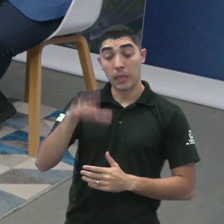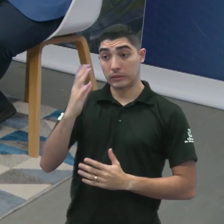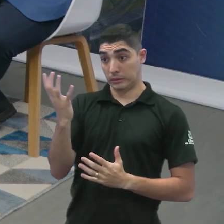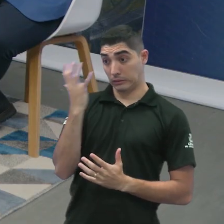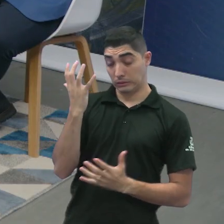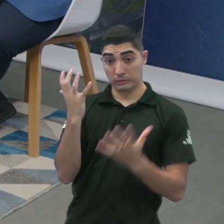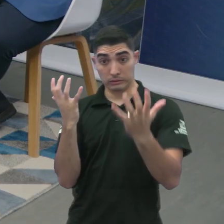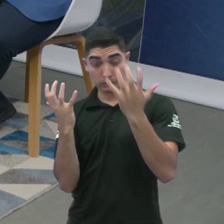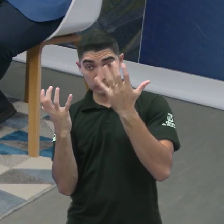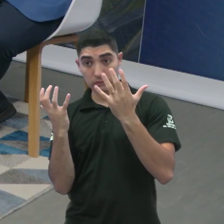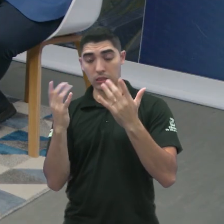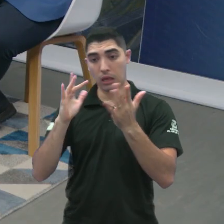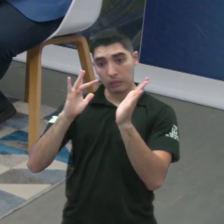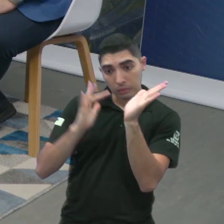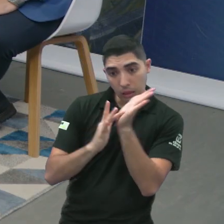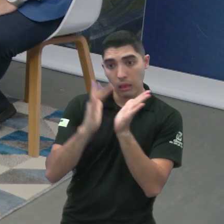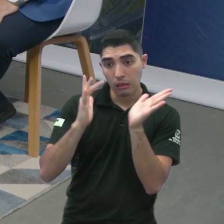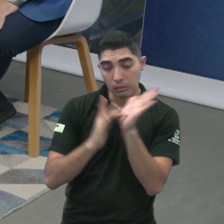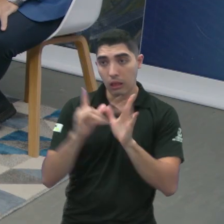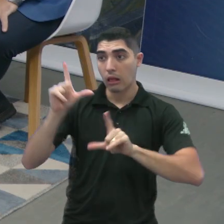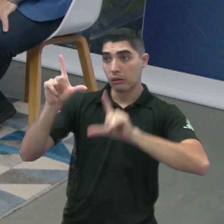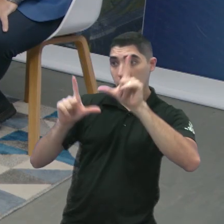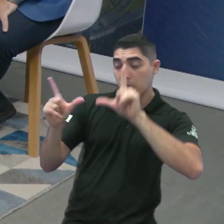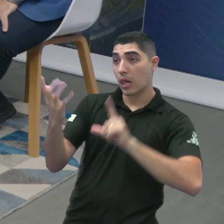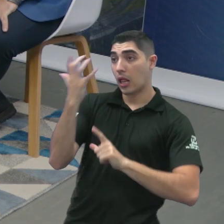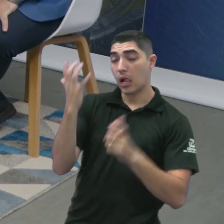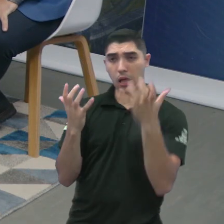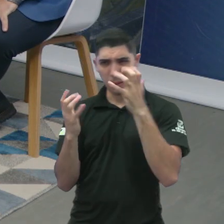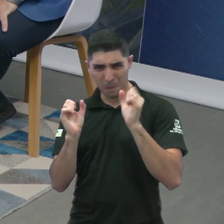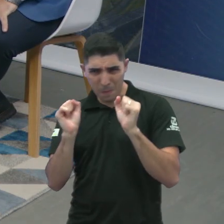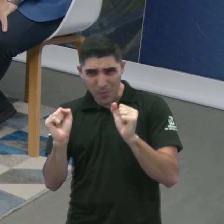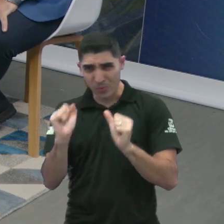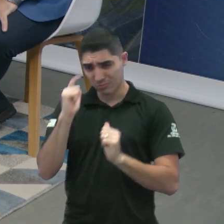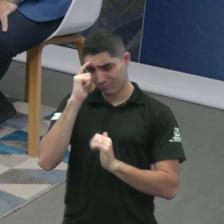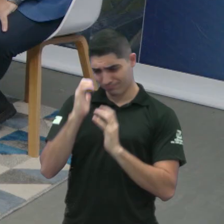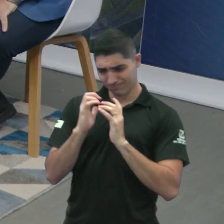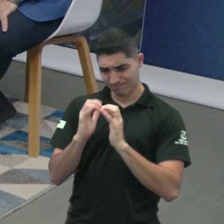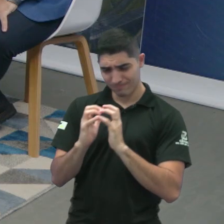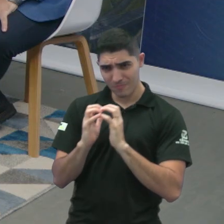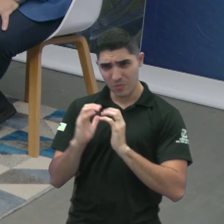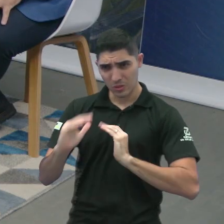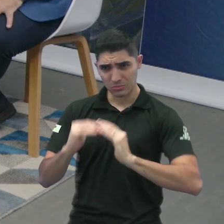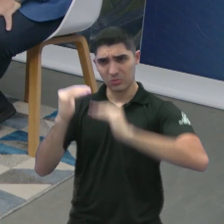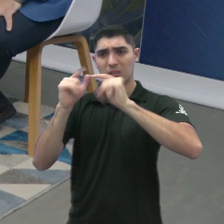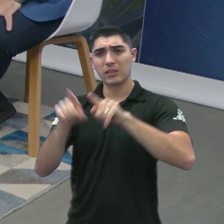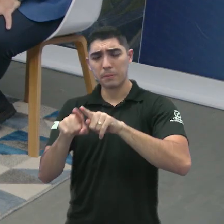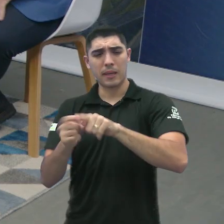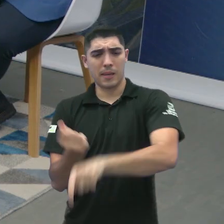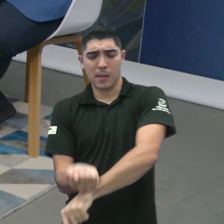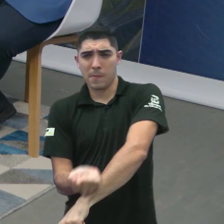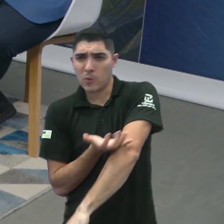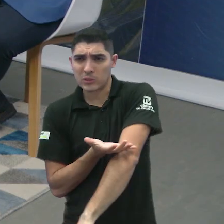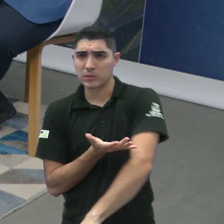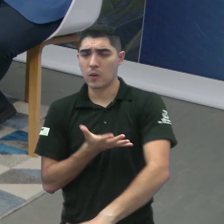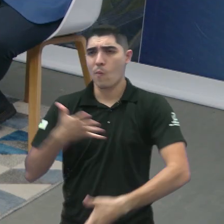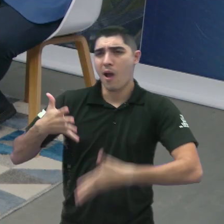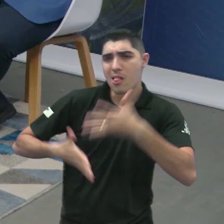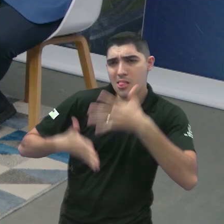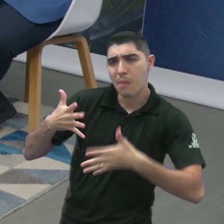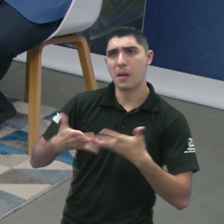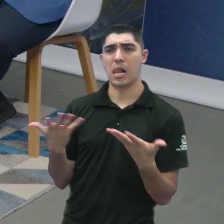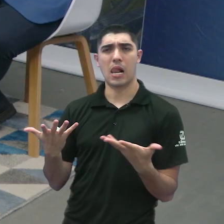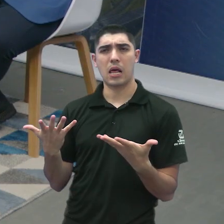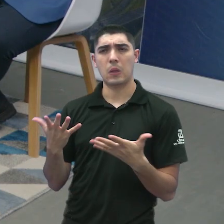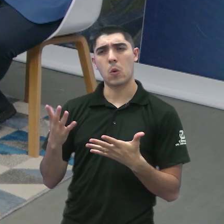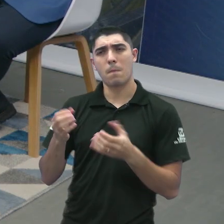estímulos digitais, pode alterar o desenvolvimento cognitivo e emocional? Como isso, na sua